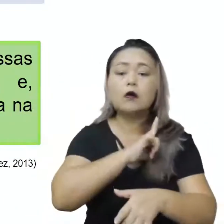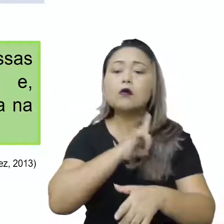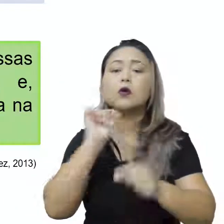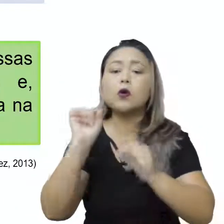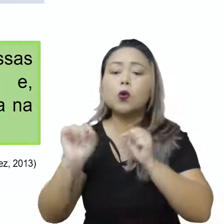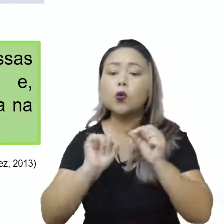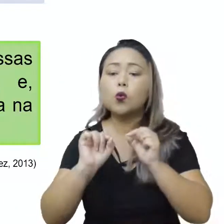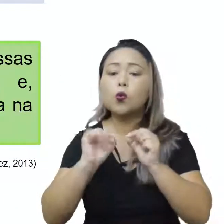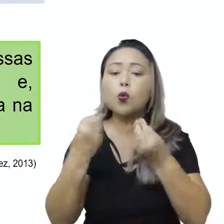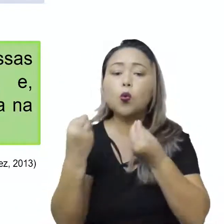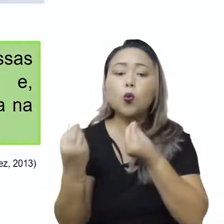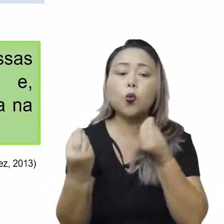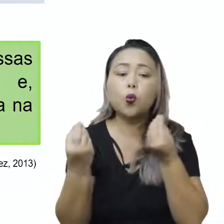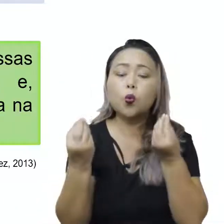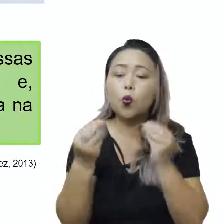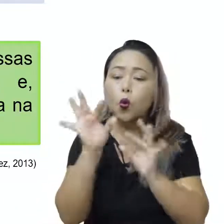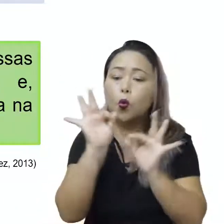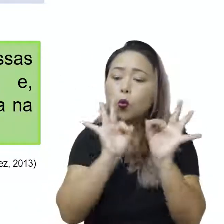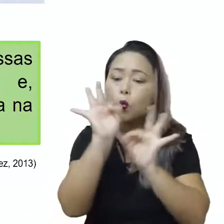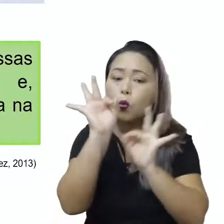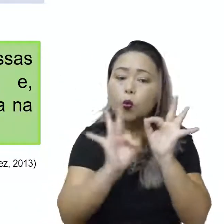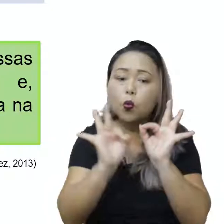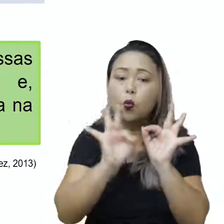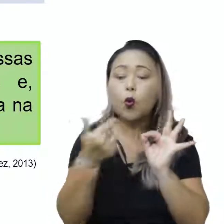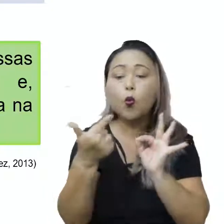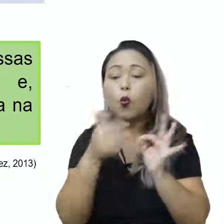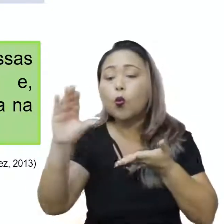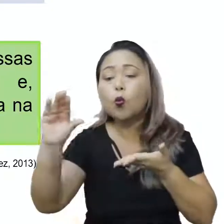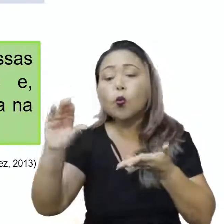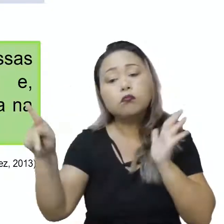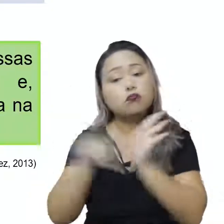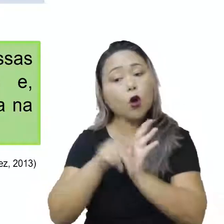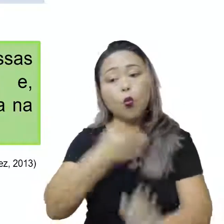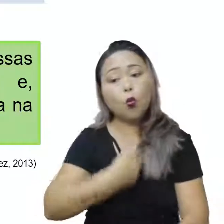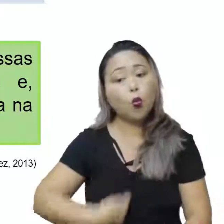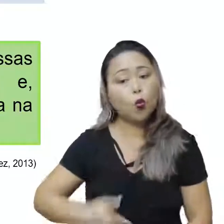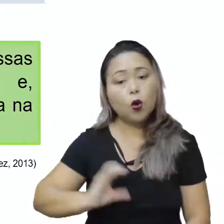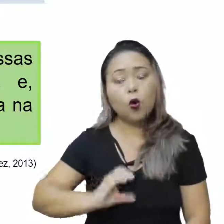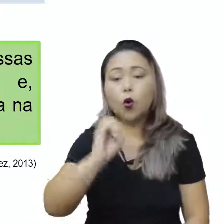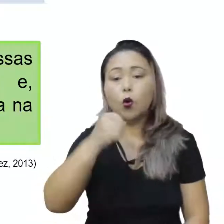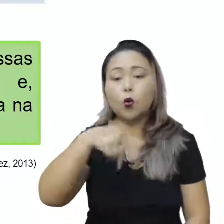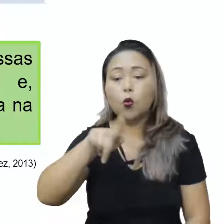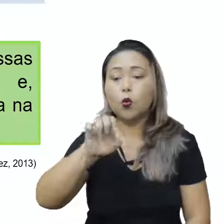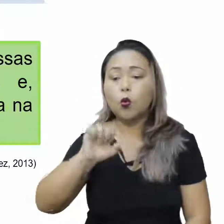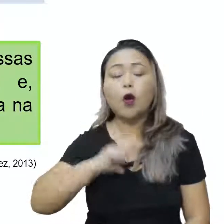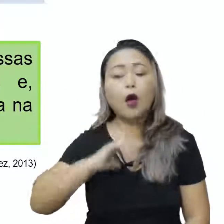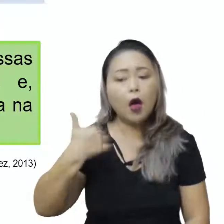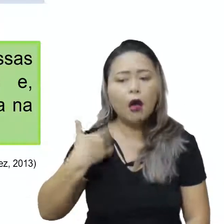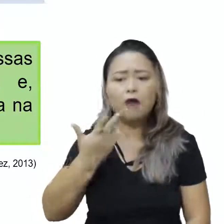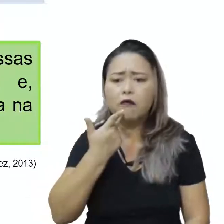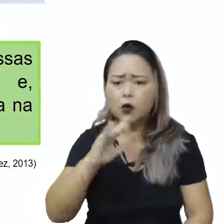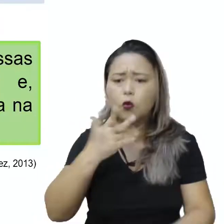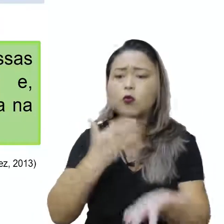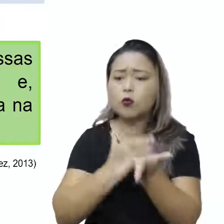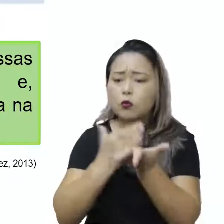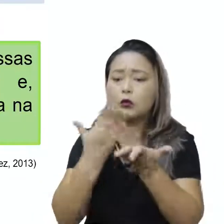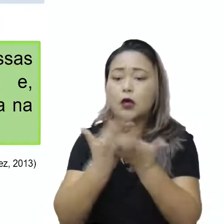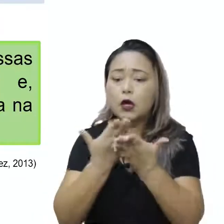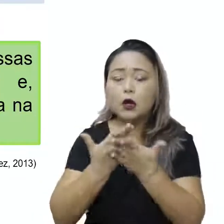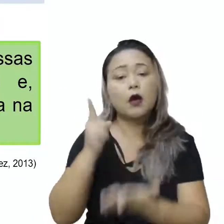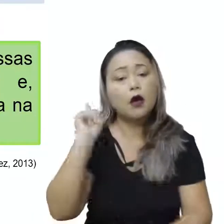de organizações não governamentais. Professor, eu lembrei, professor, o falou isso aqui lá no começo da aula. Exatamente.